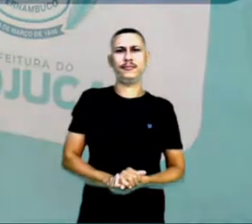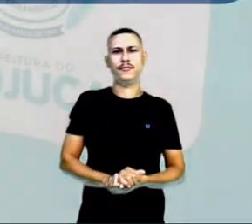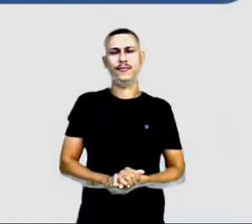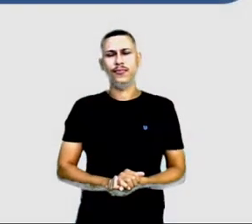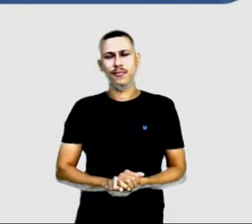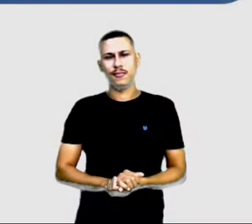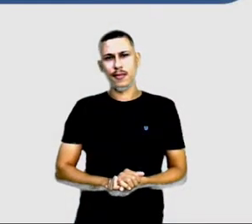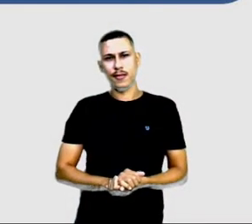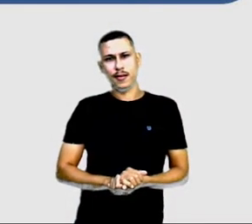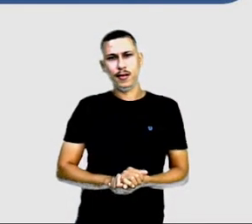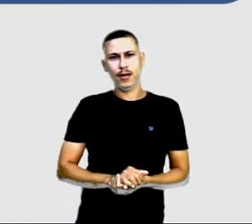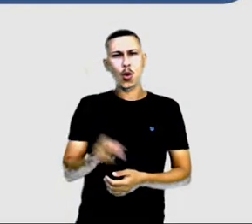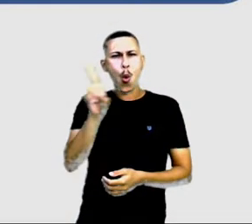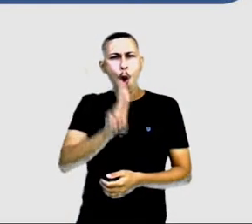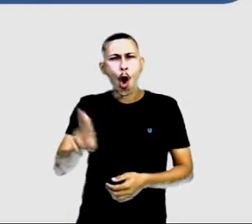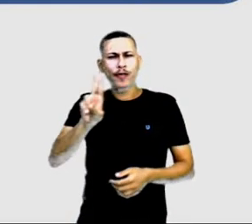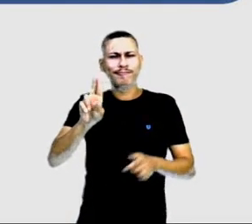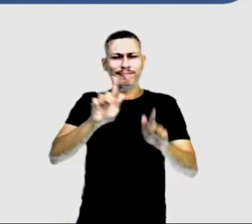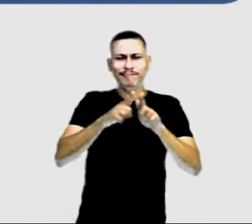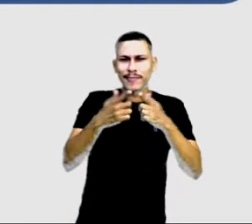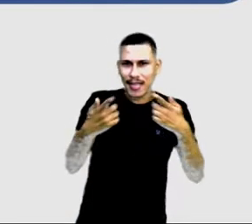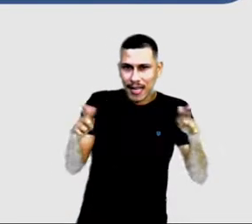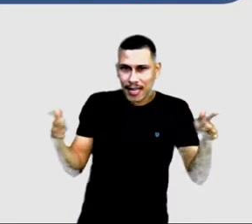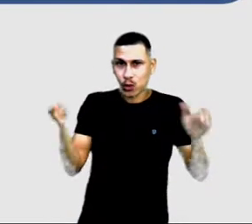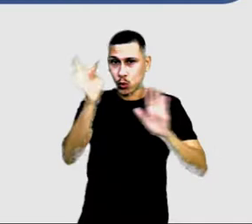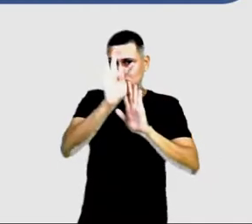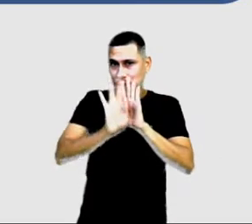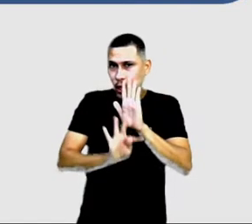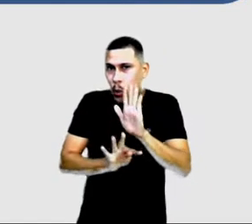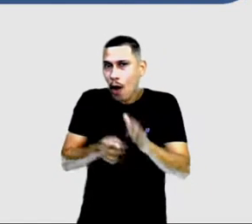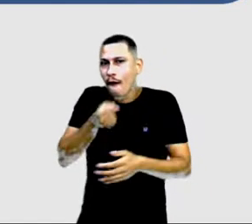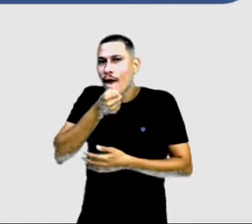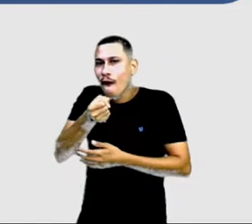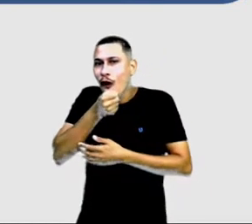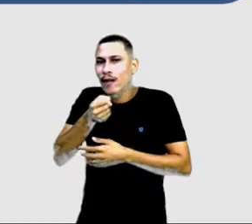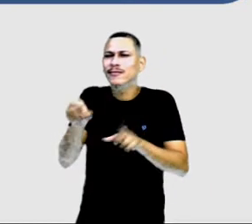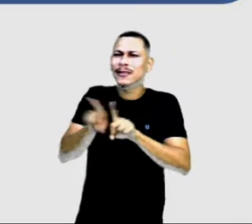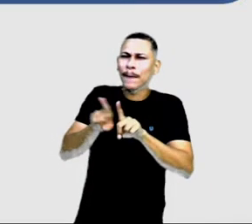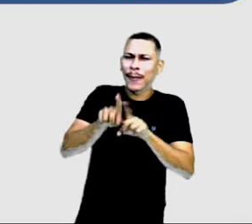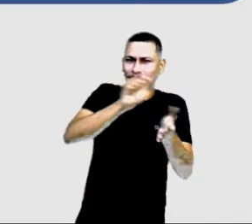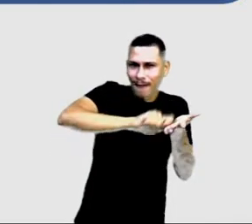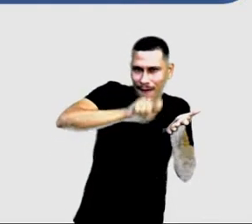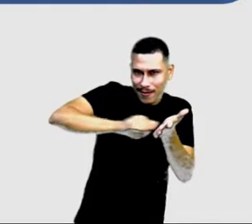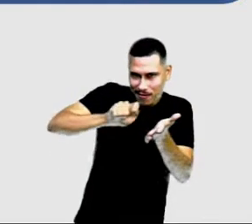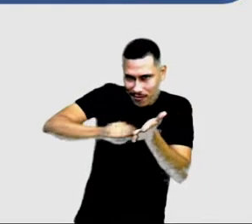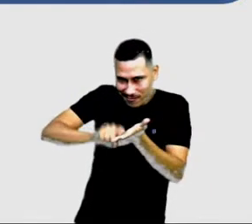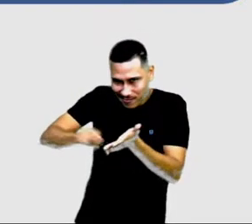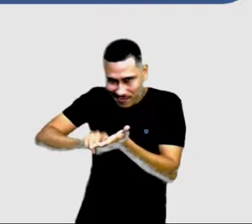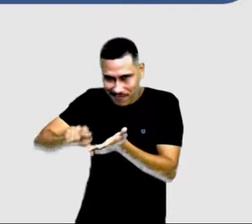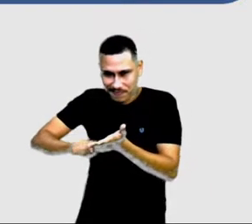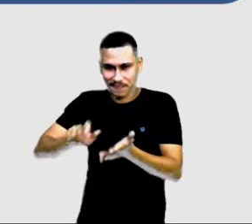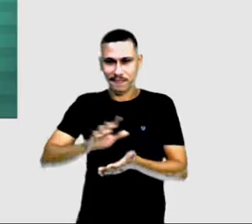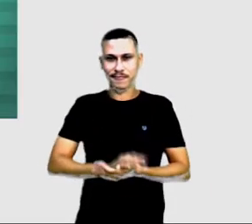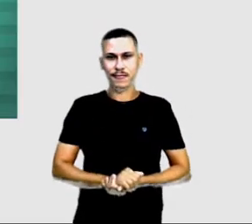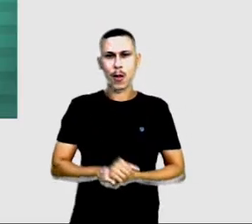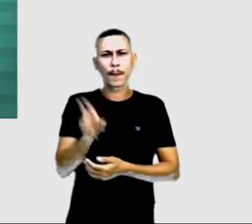Apropria-se principalmente de gêneros textuais, orais e escritos para a realização dessa